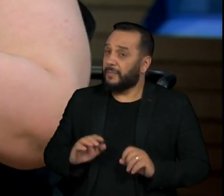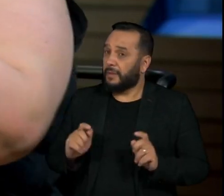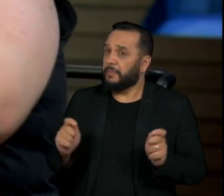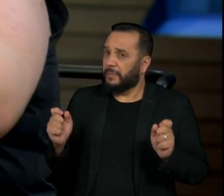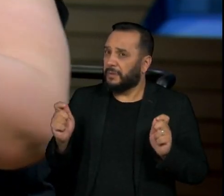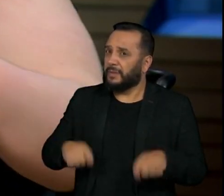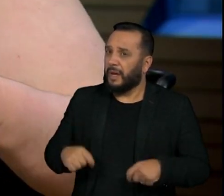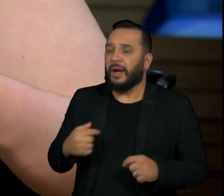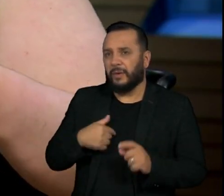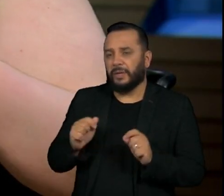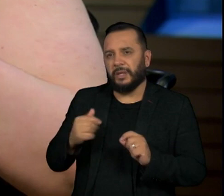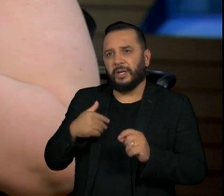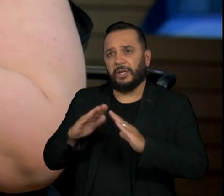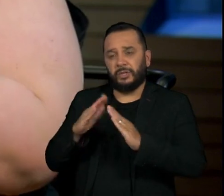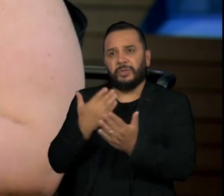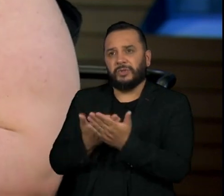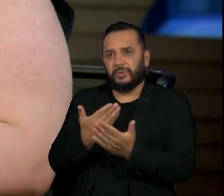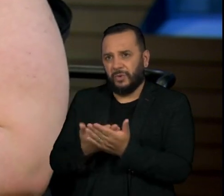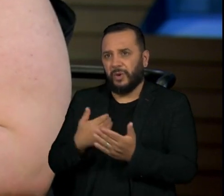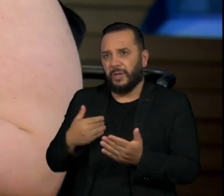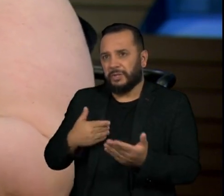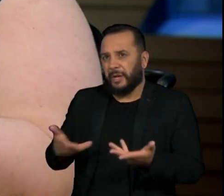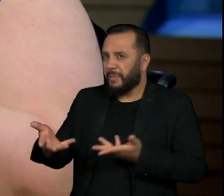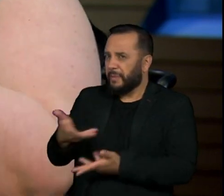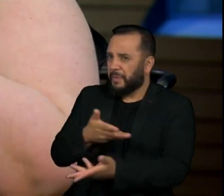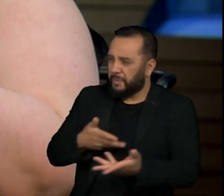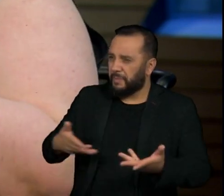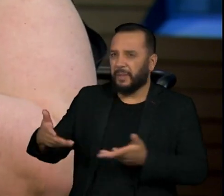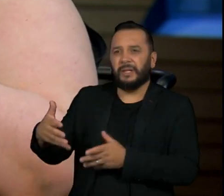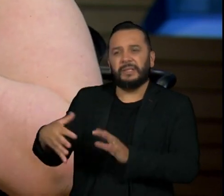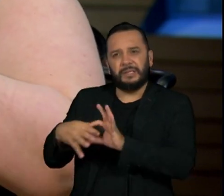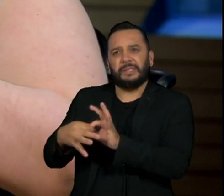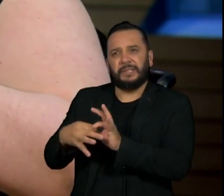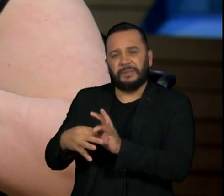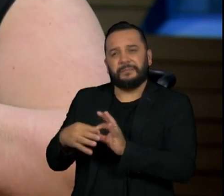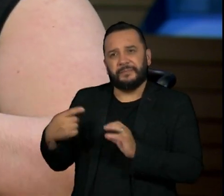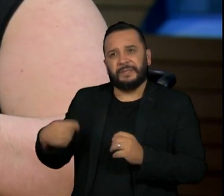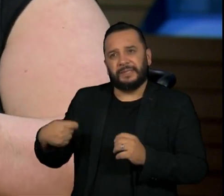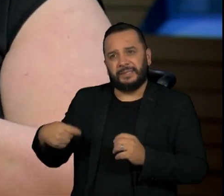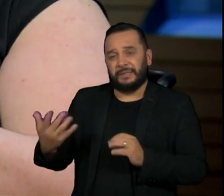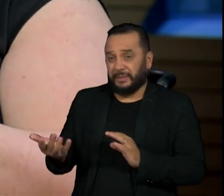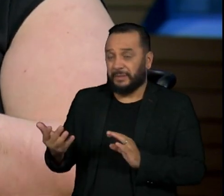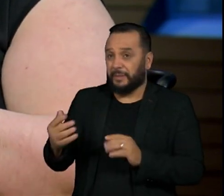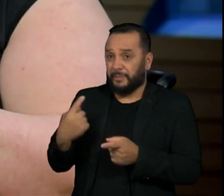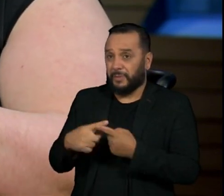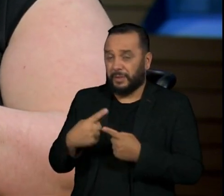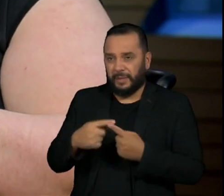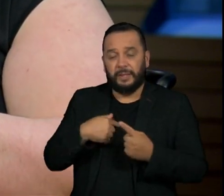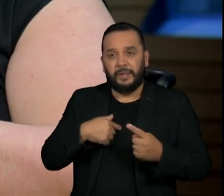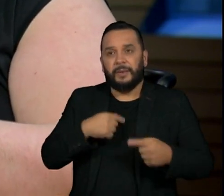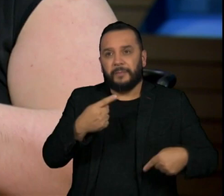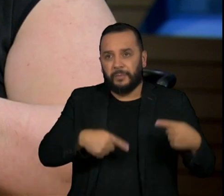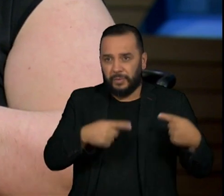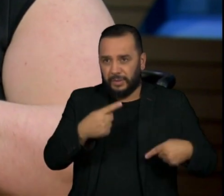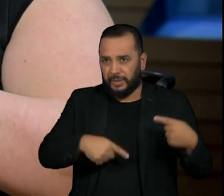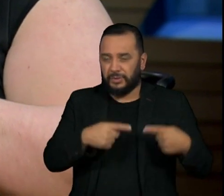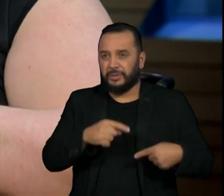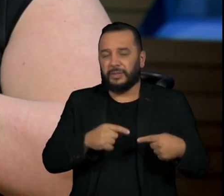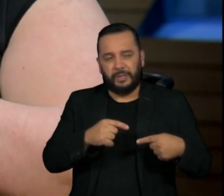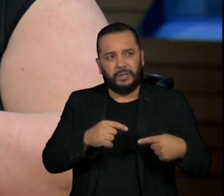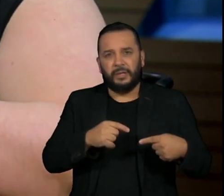fortalecimento da rede da escola. No Brasil, a gente confunde muito política educacional com política escolar. A gente pensa que